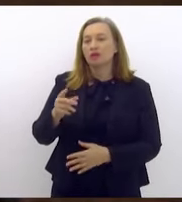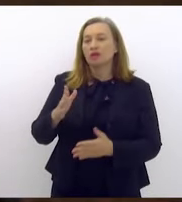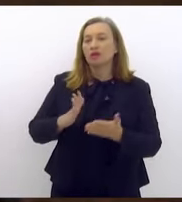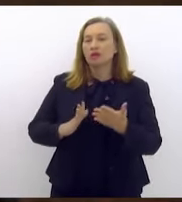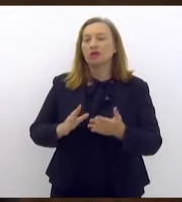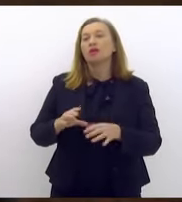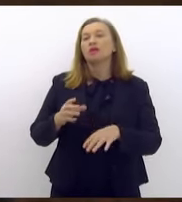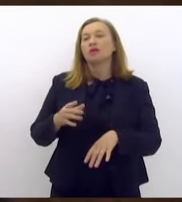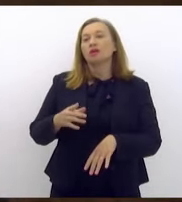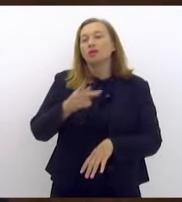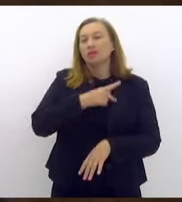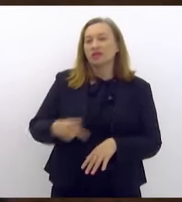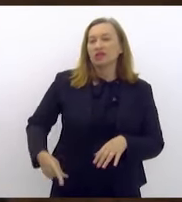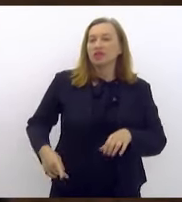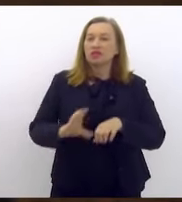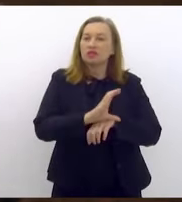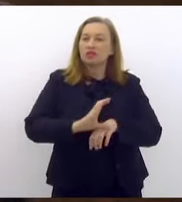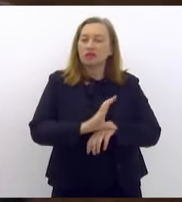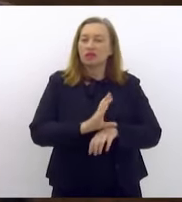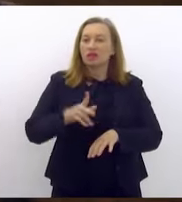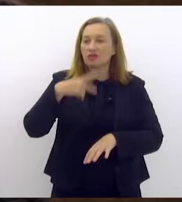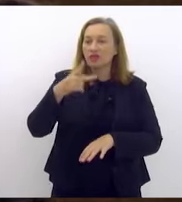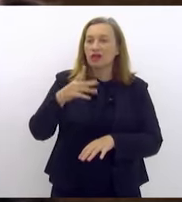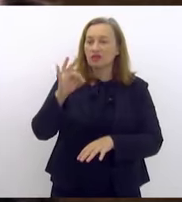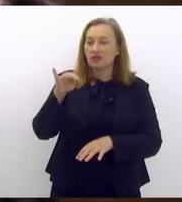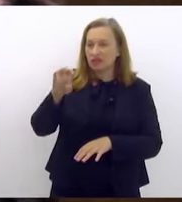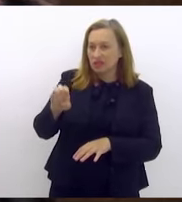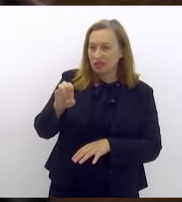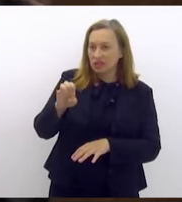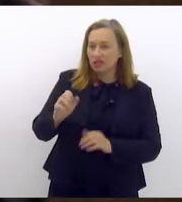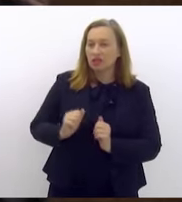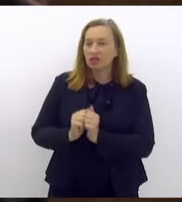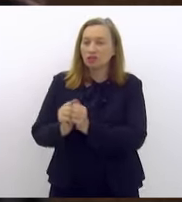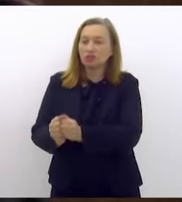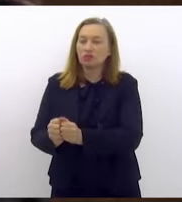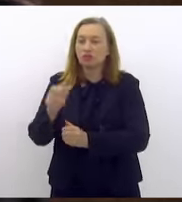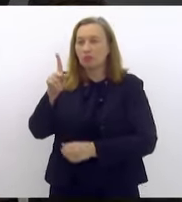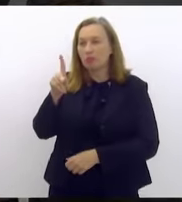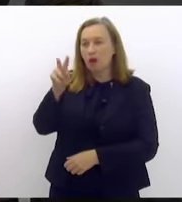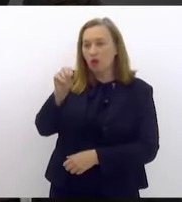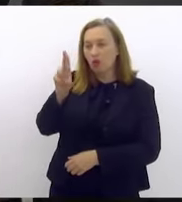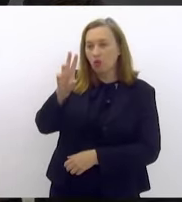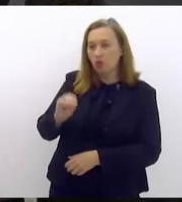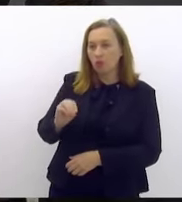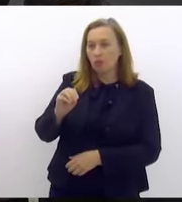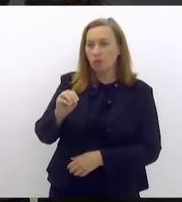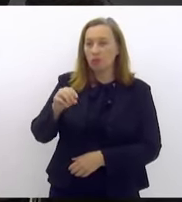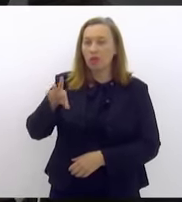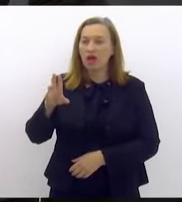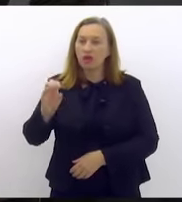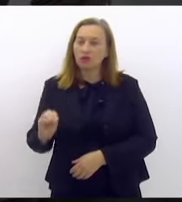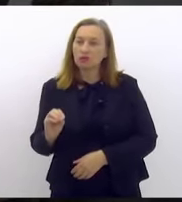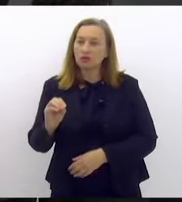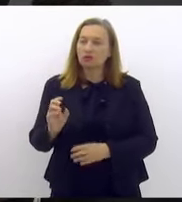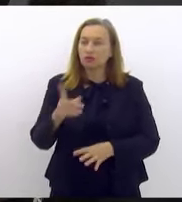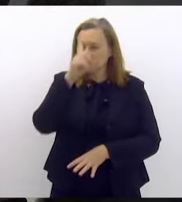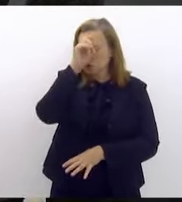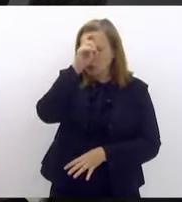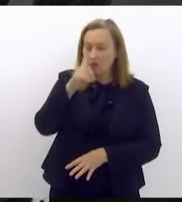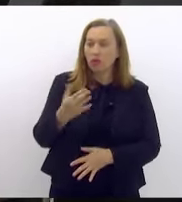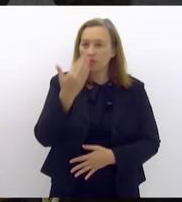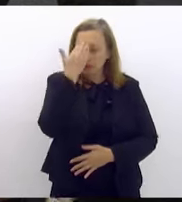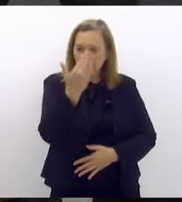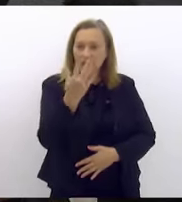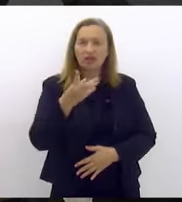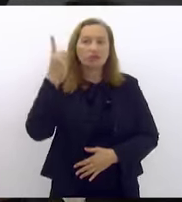deputada Franciane Mota, que se encontra com o ex-deputado Paulo Melo no hospital. Muito obrigado, deputado Fábio Silva.